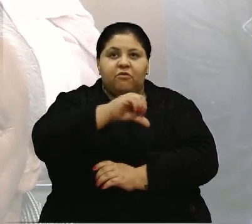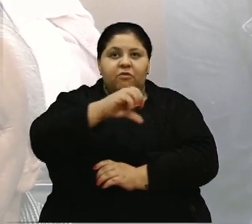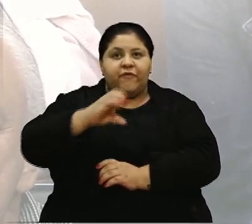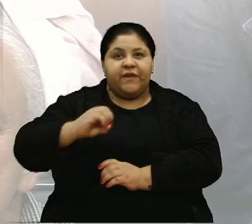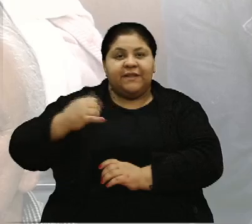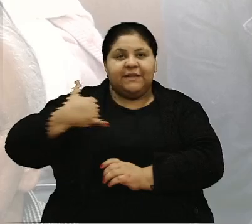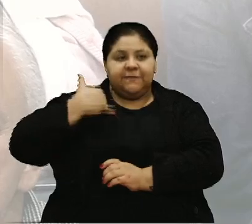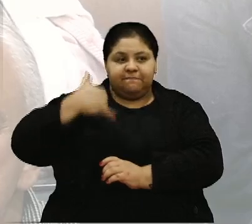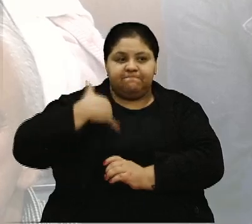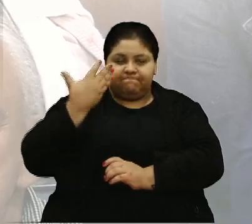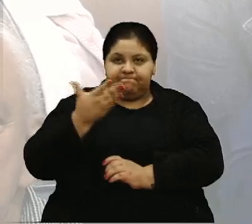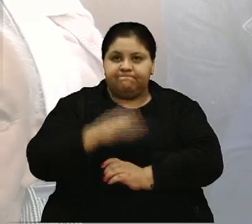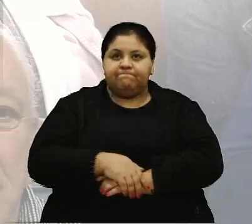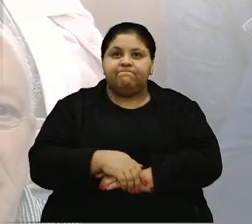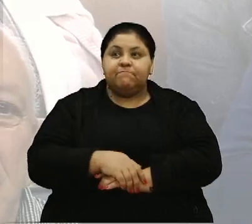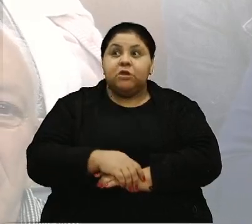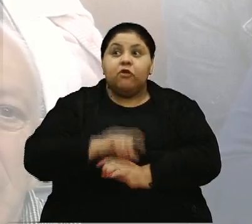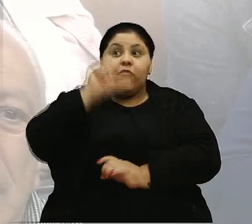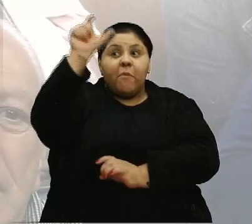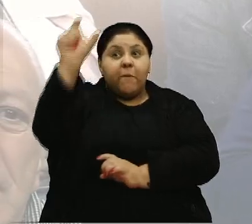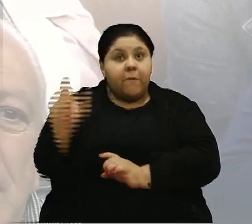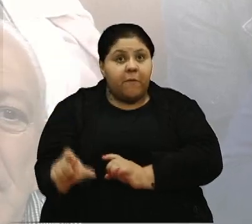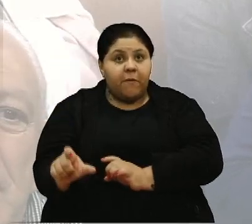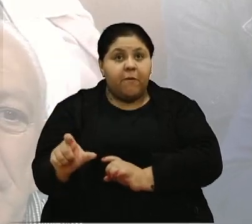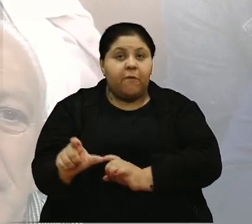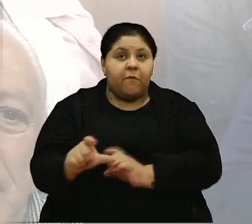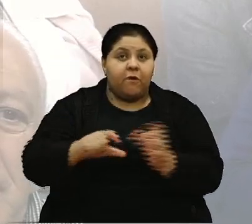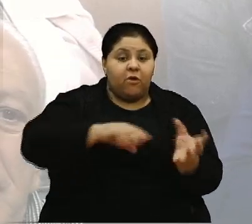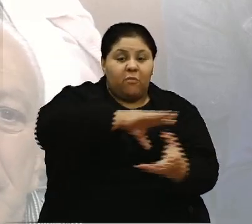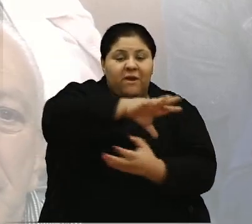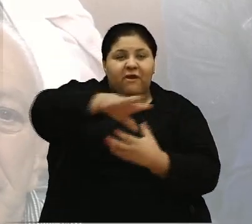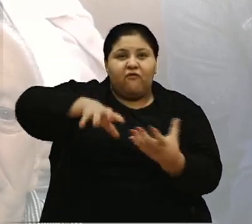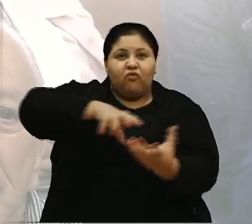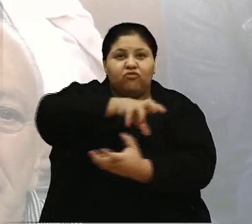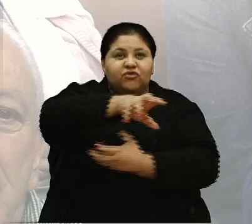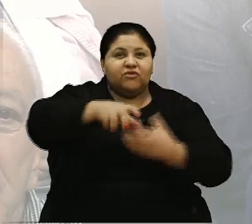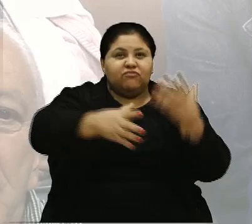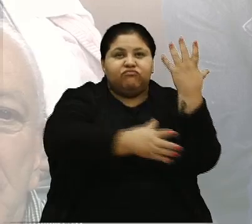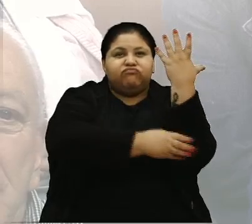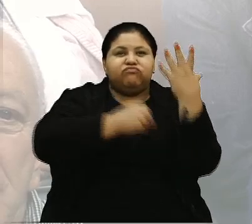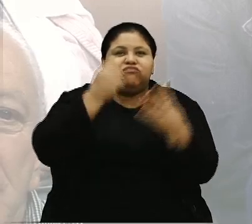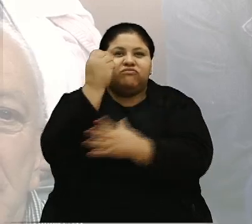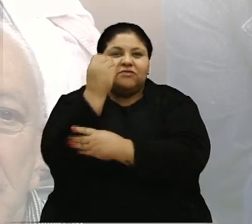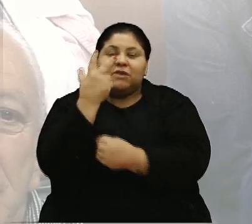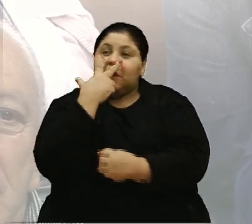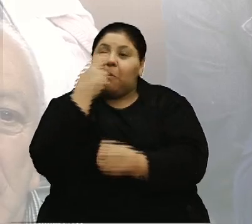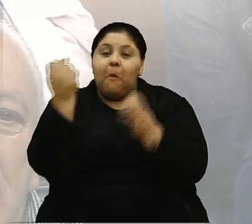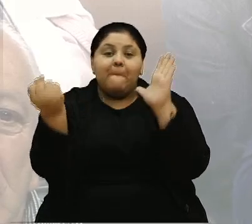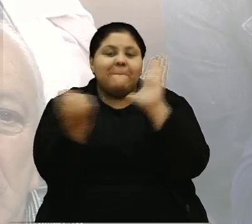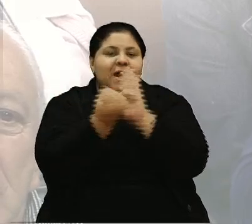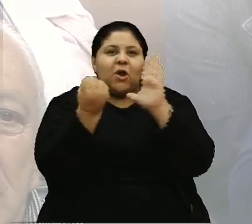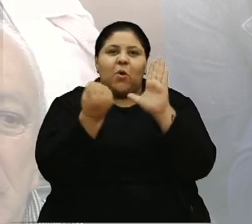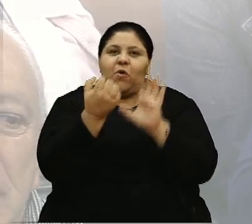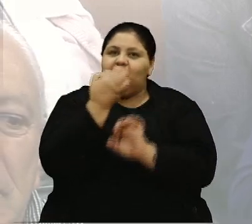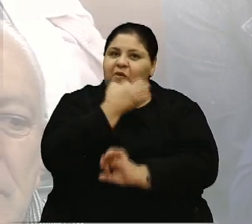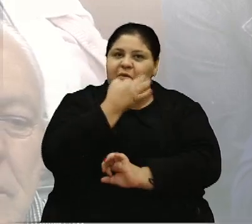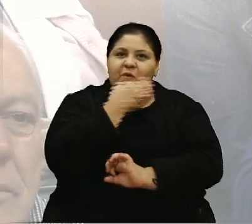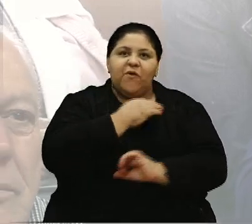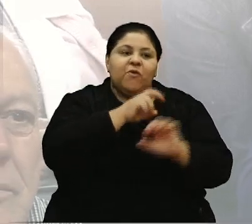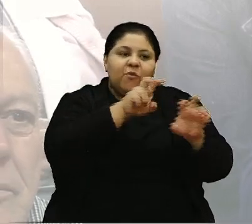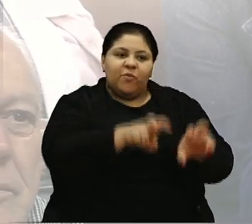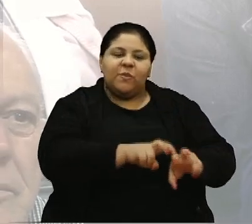anos. E ele foi uma pessoa que, como a Revolução Farroupilha, ele deixou marcas na história da nossa cidade, no